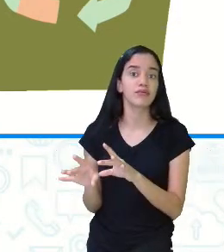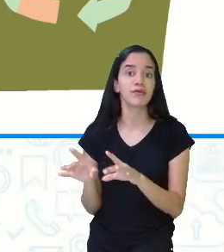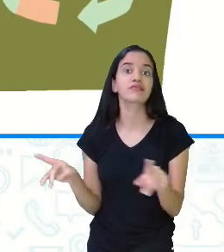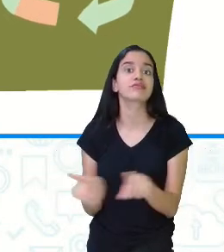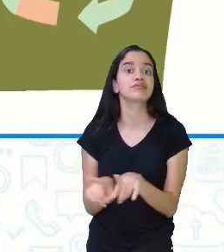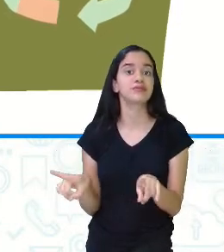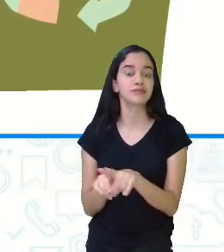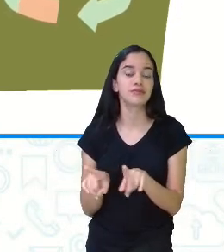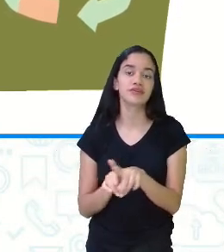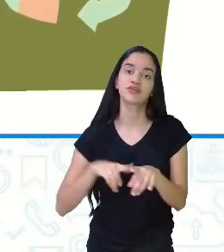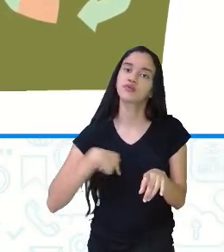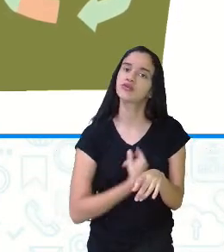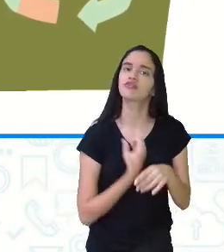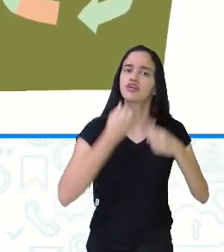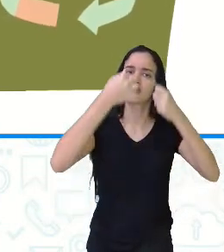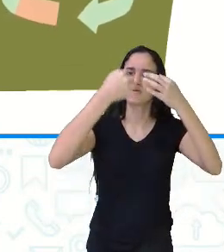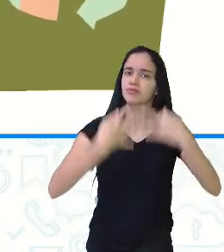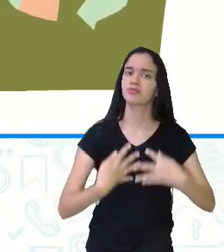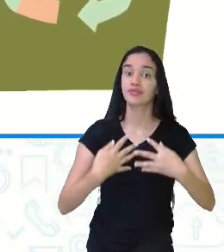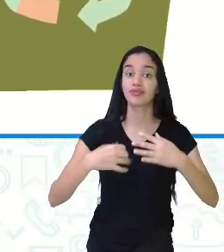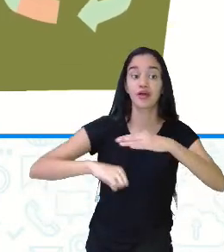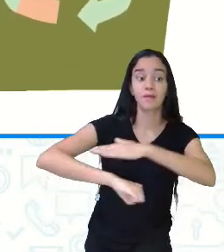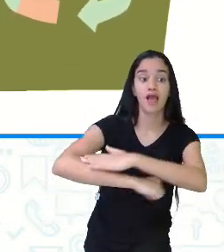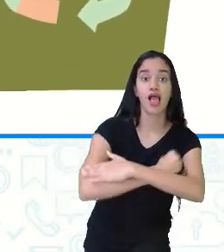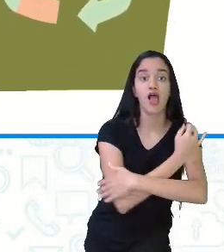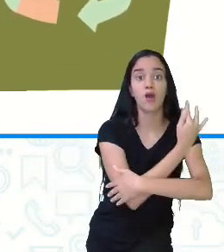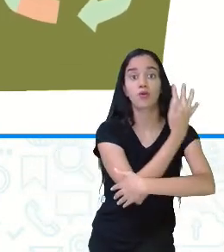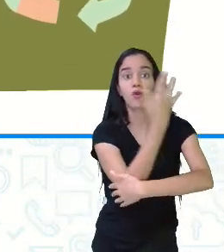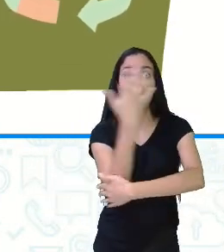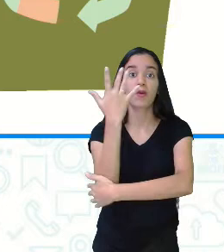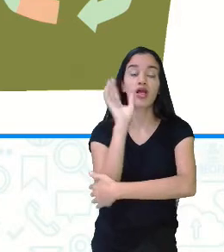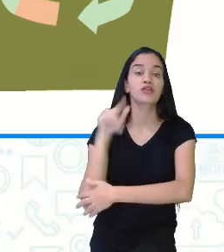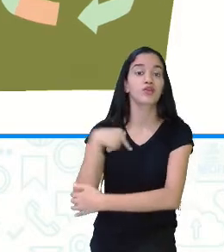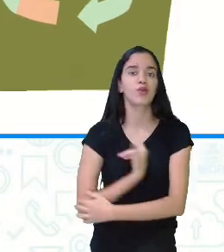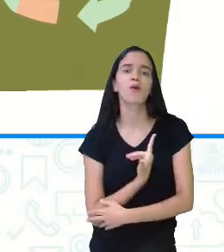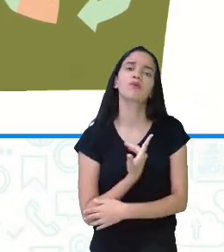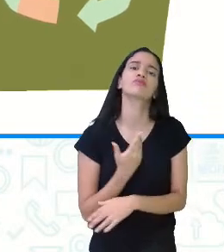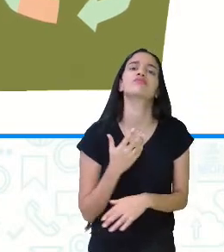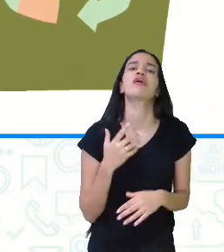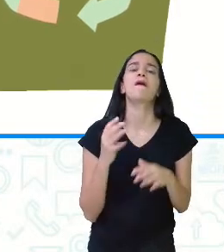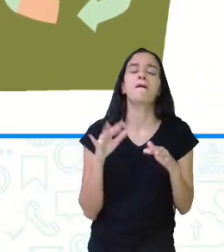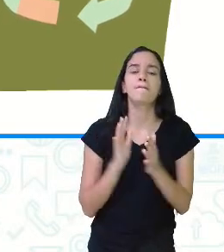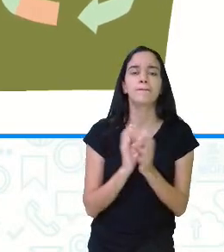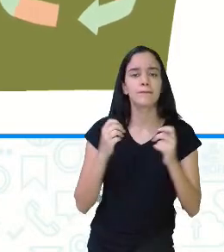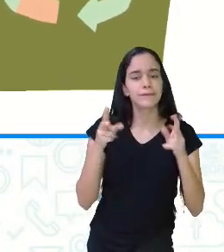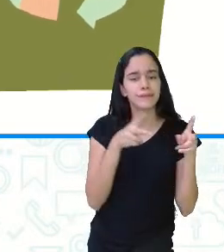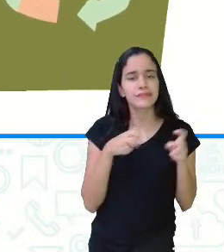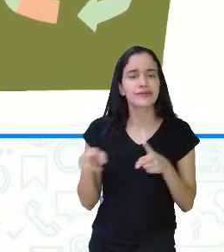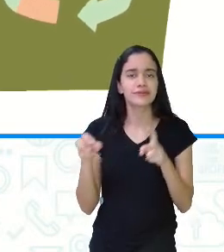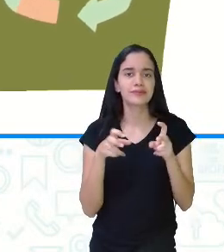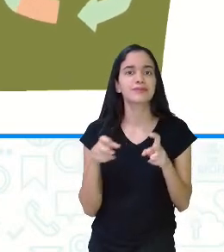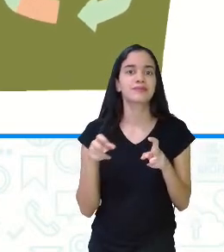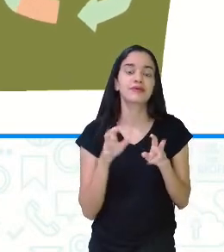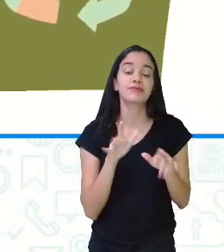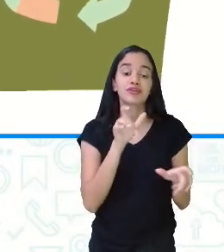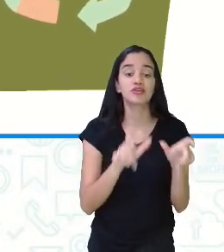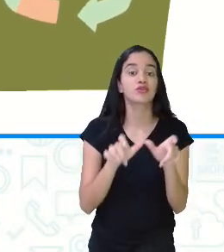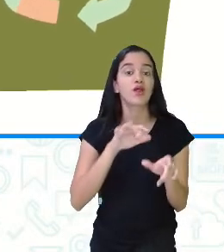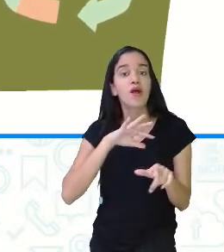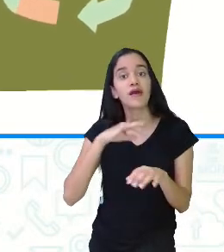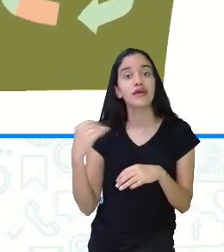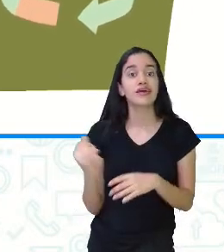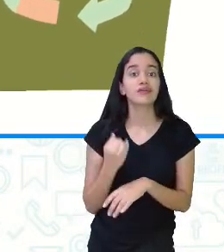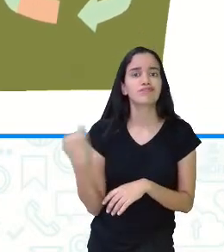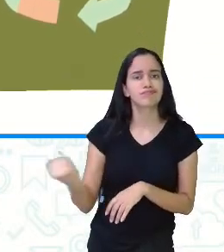Então, a gente está falando agora da parte ecológica. A gente percebe que ela é essencial, eles são seres essenciais no